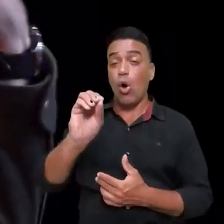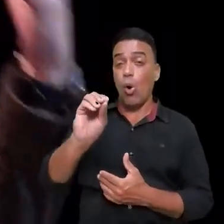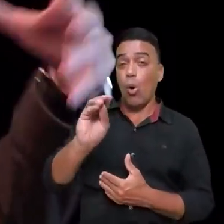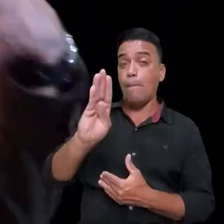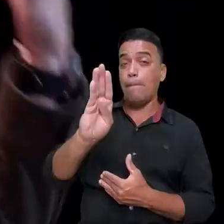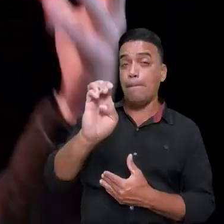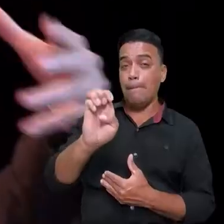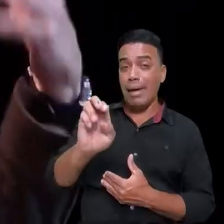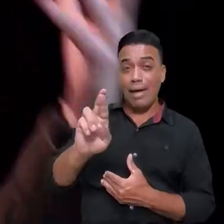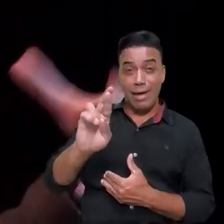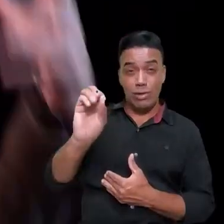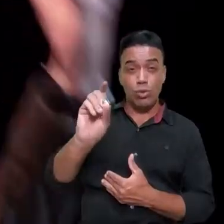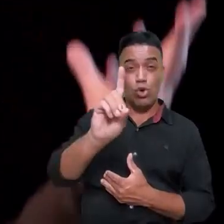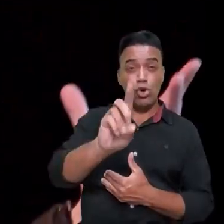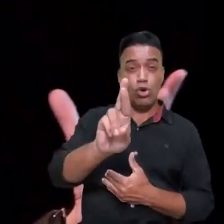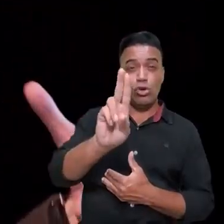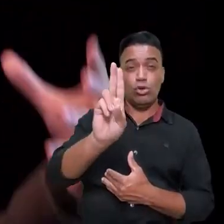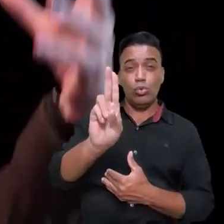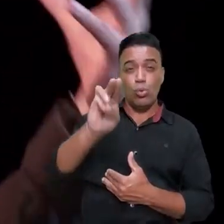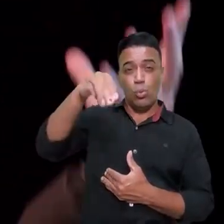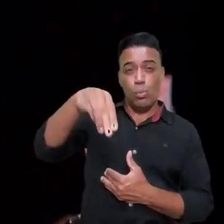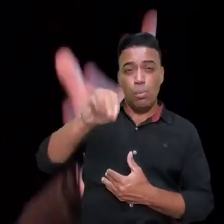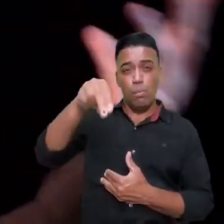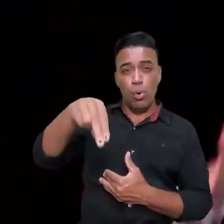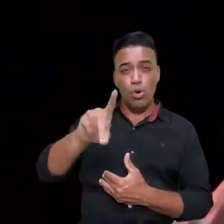Drummond, né, num outro lugar,